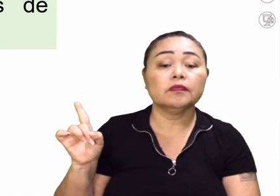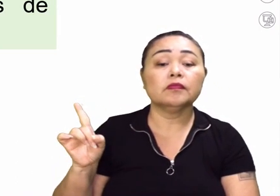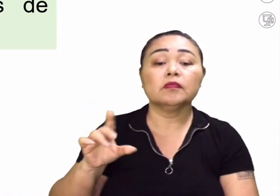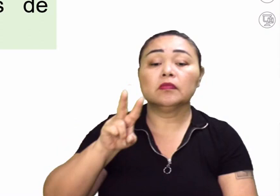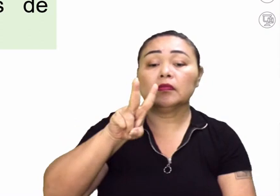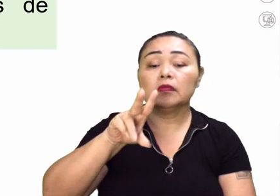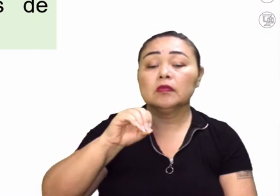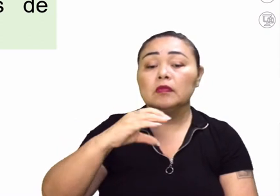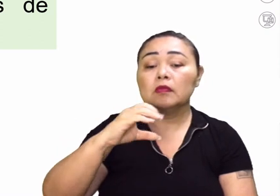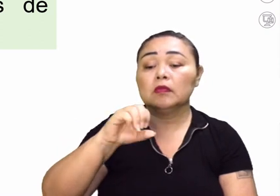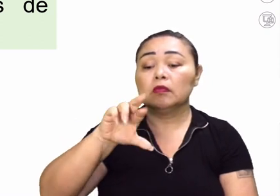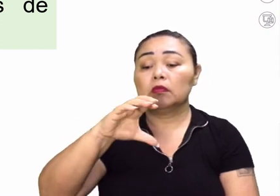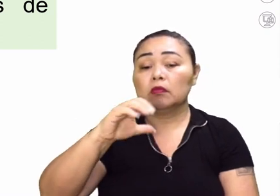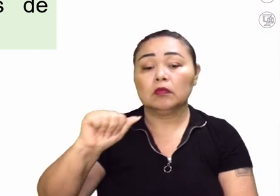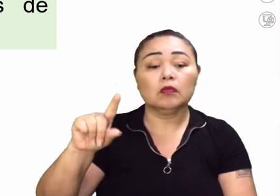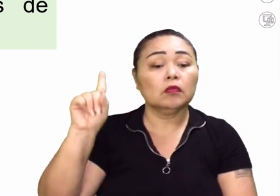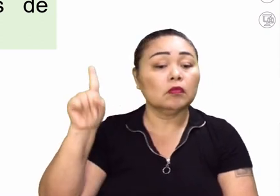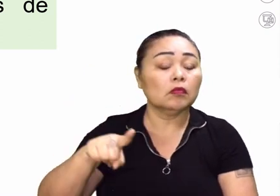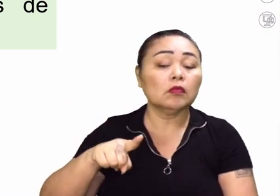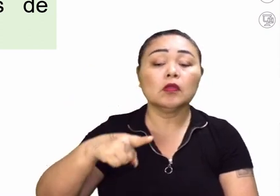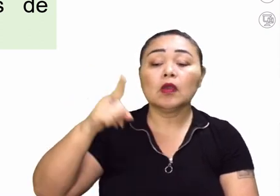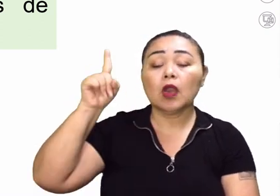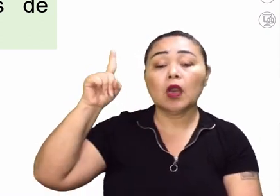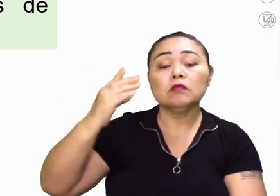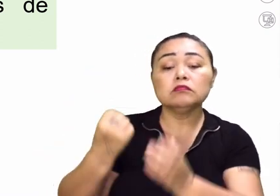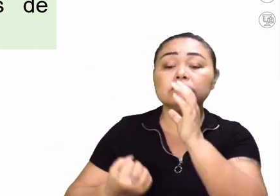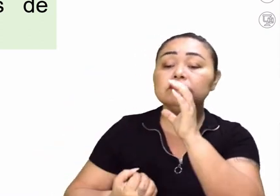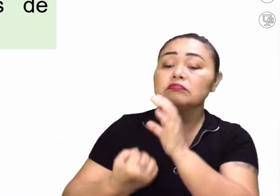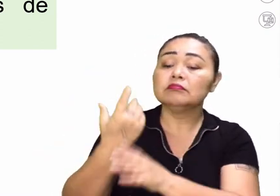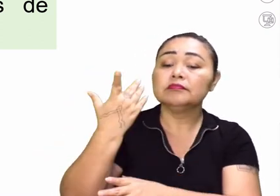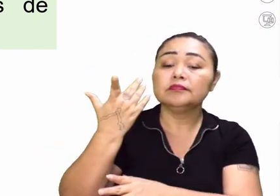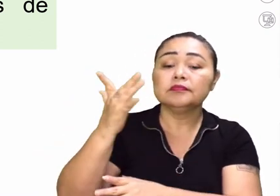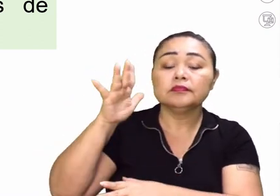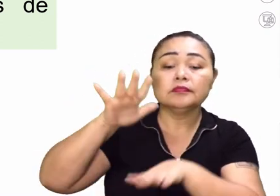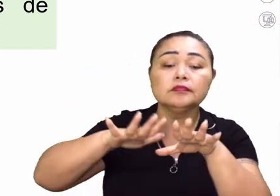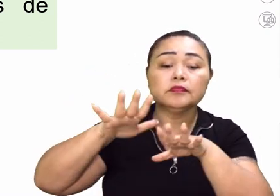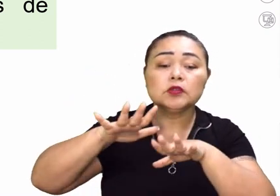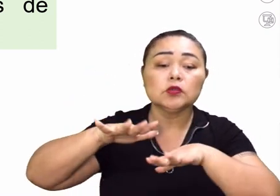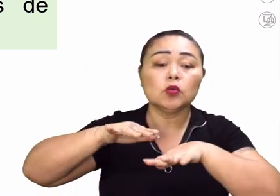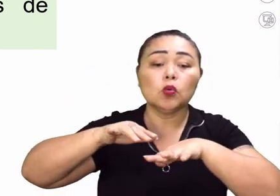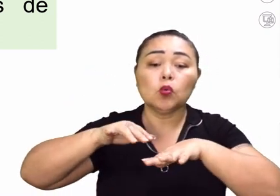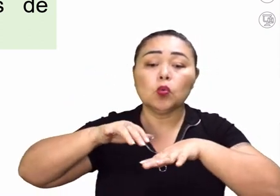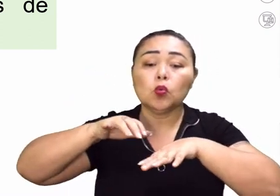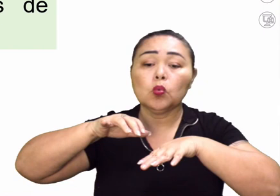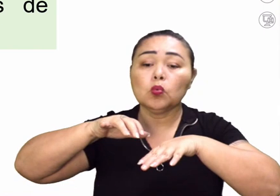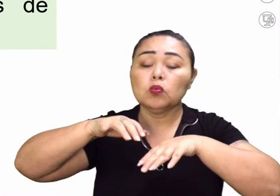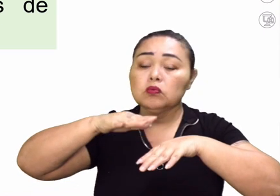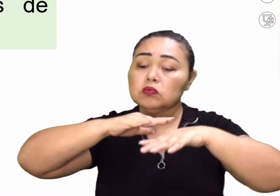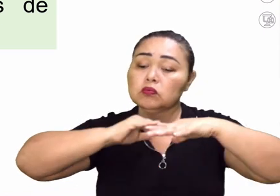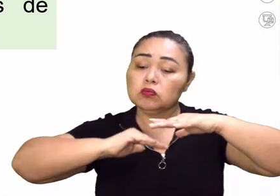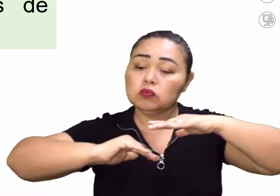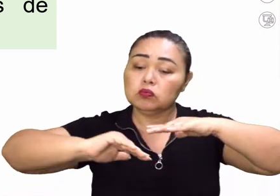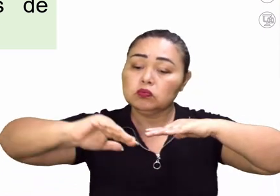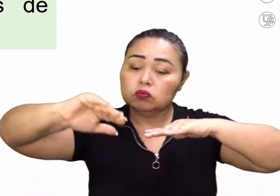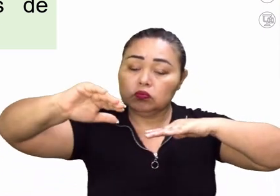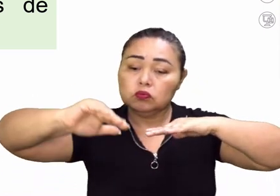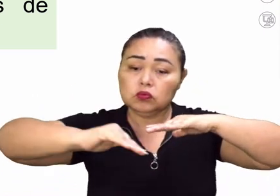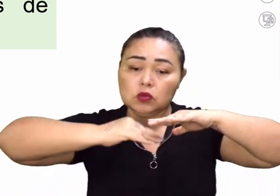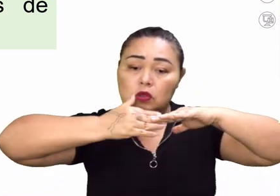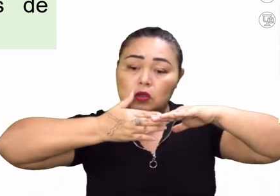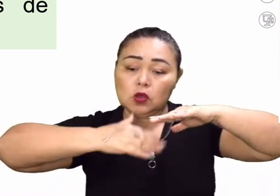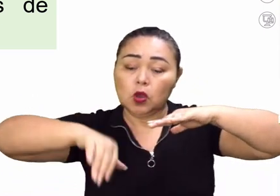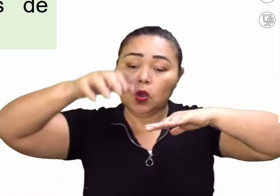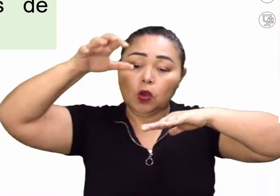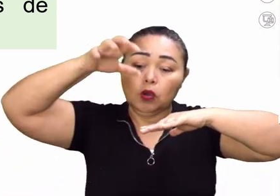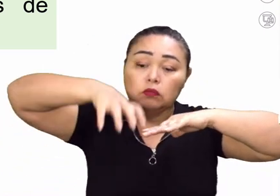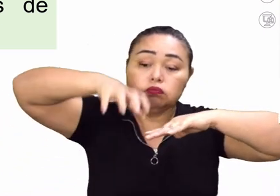voçoroca ela se origina através de imensos sucos no terreno e geralmente é por causa